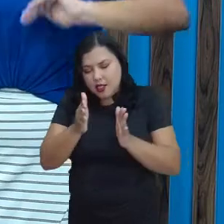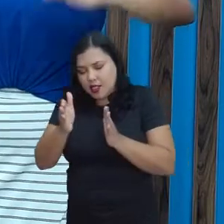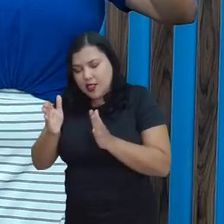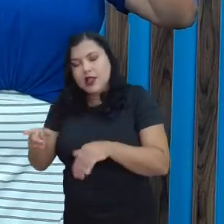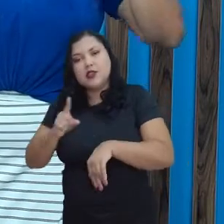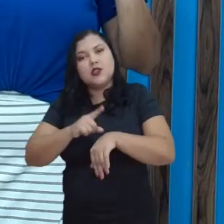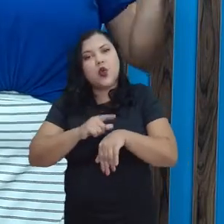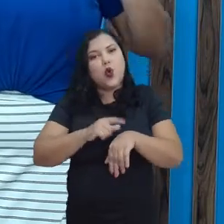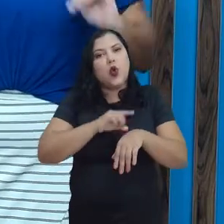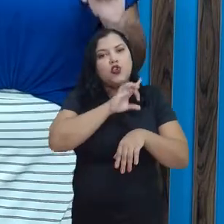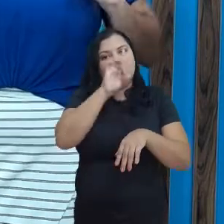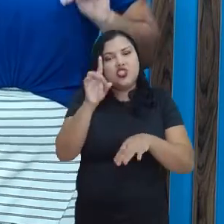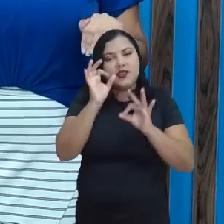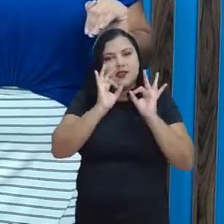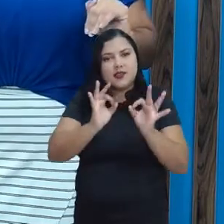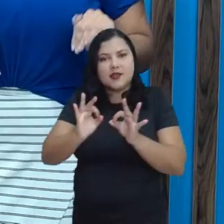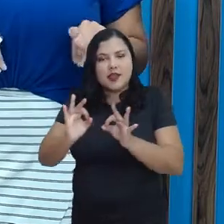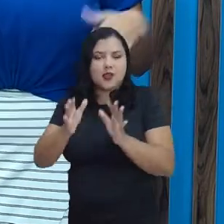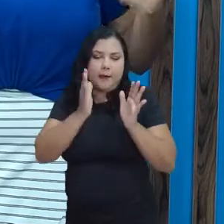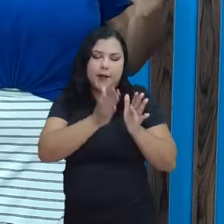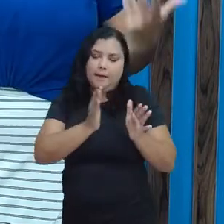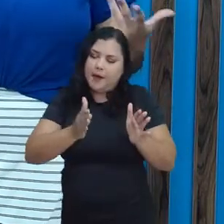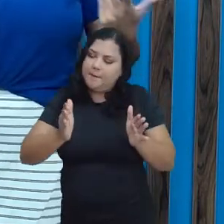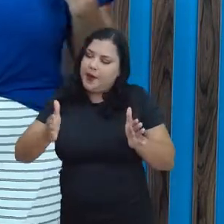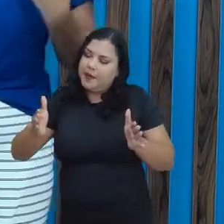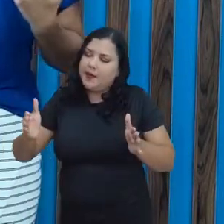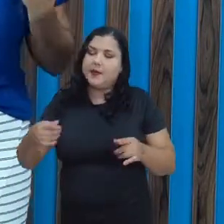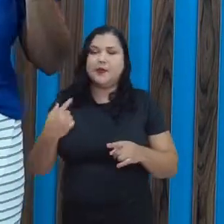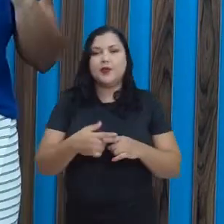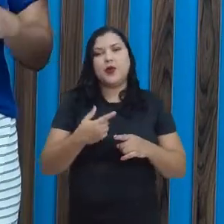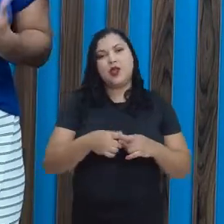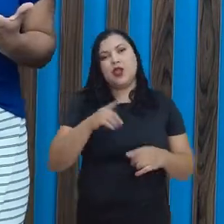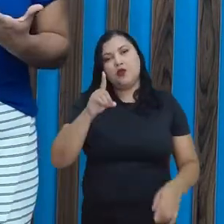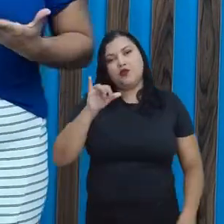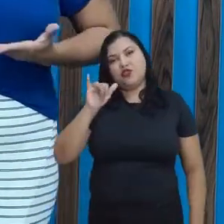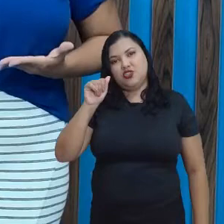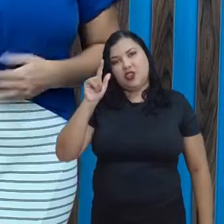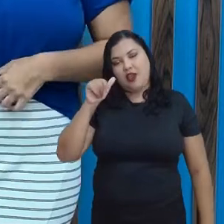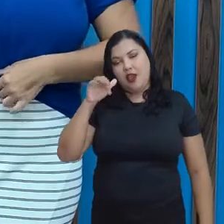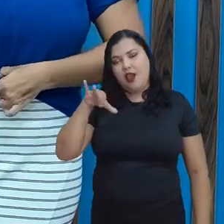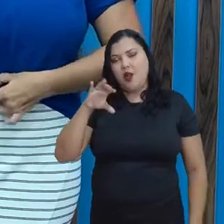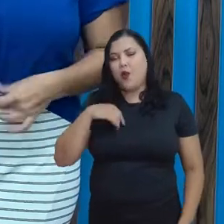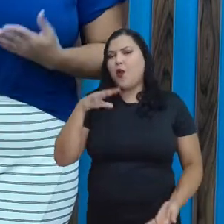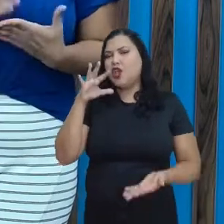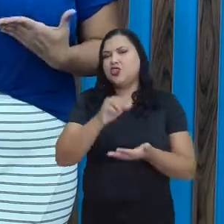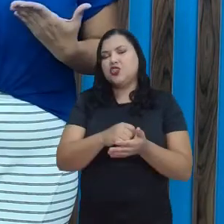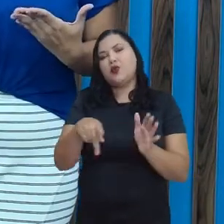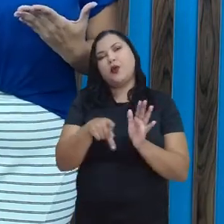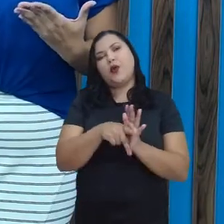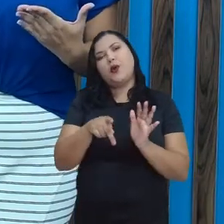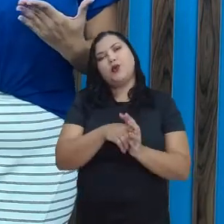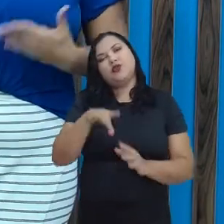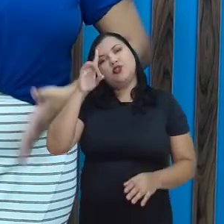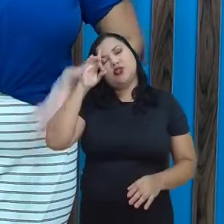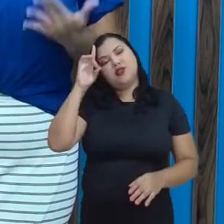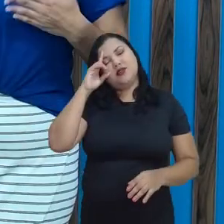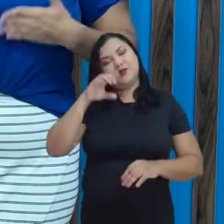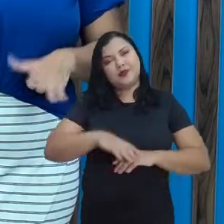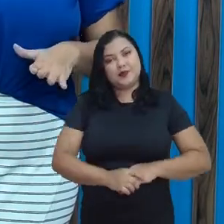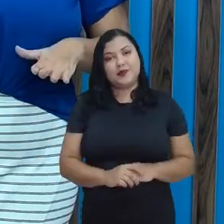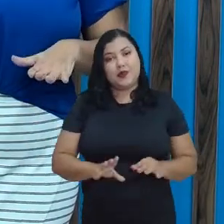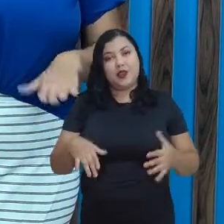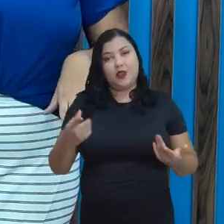Ordenar em ordem cronológica, porque em tese o diário é um registro diário, né? Cotidiano. Então a